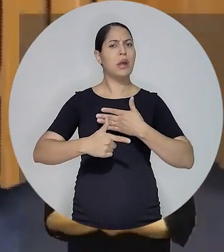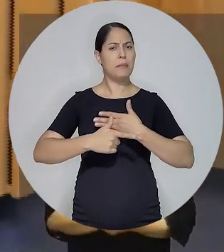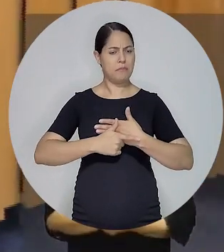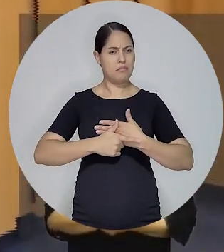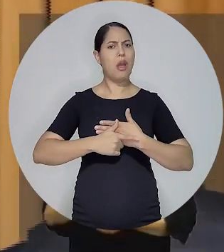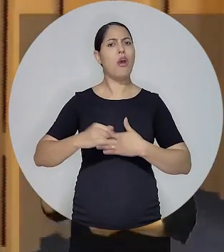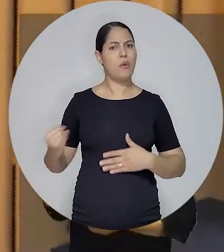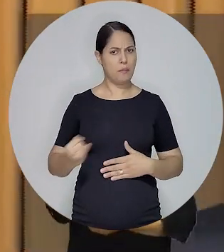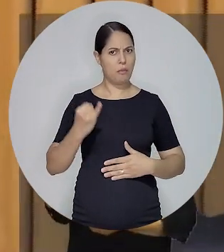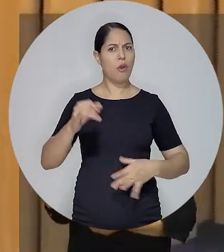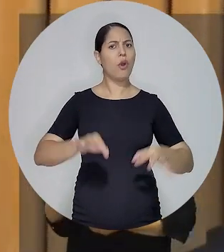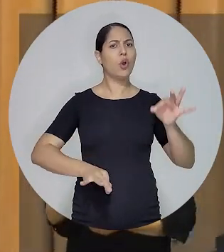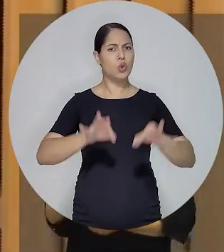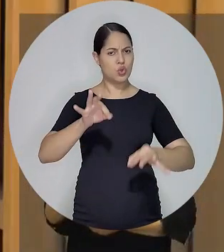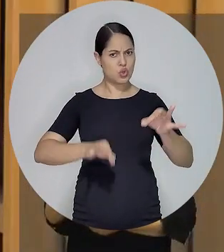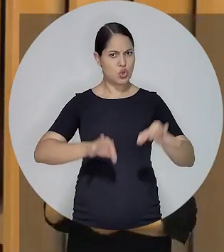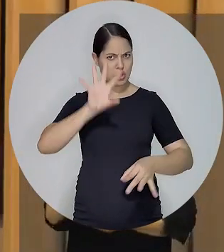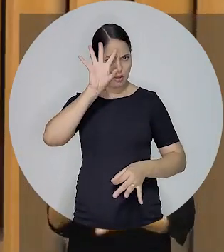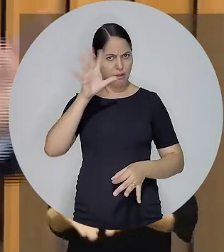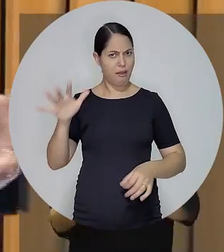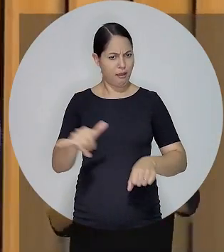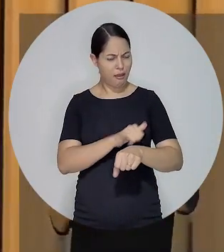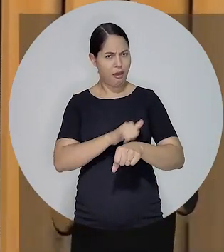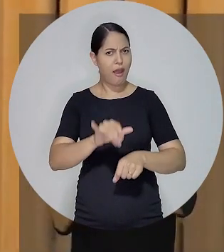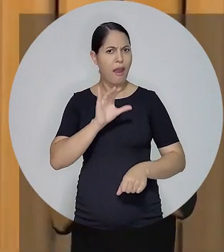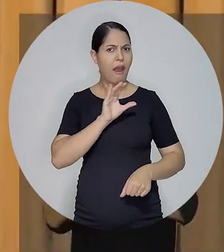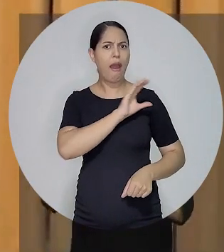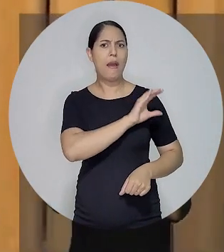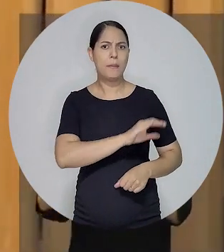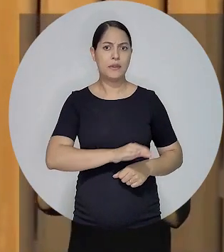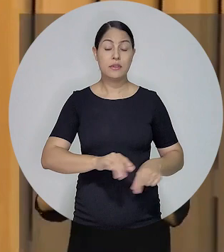que tem entre uma de suas atribuições pugnar pela rápida